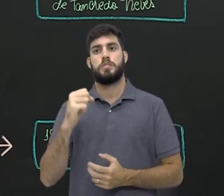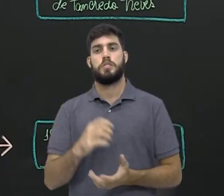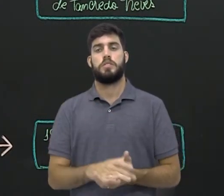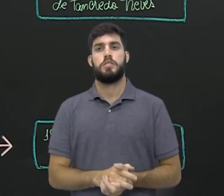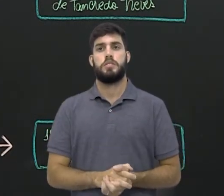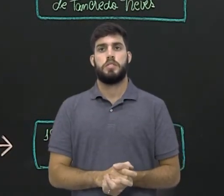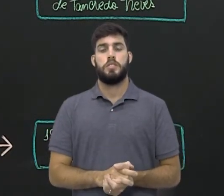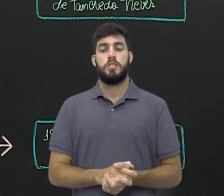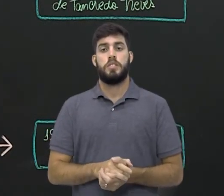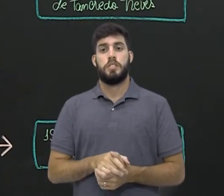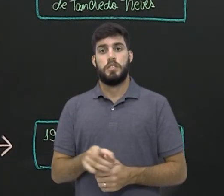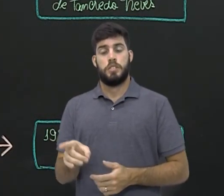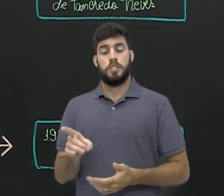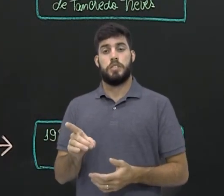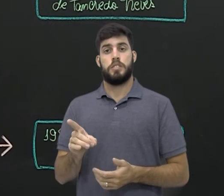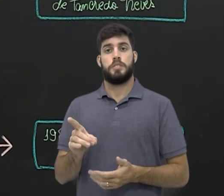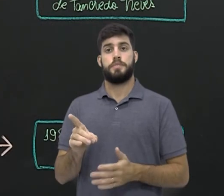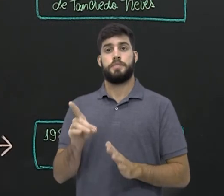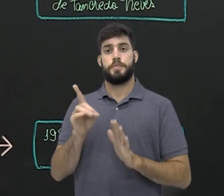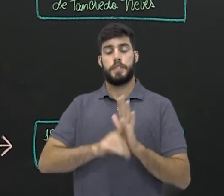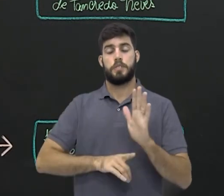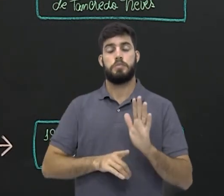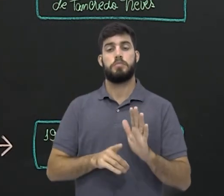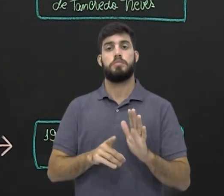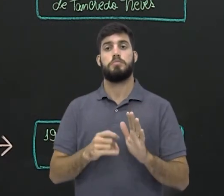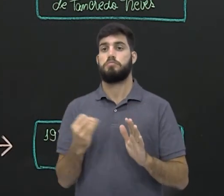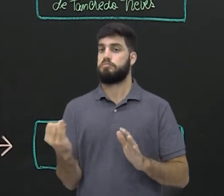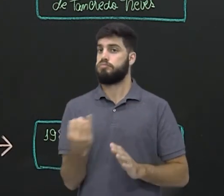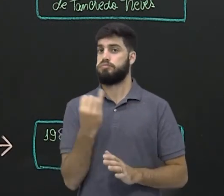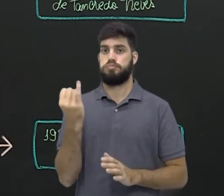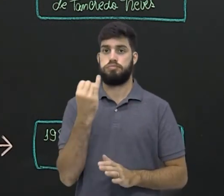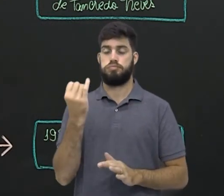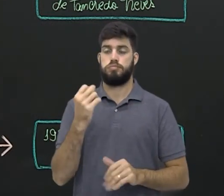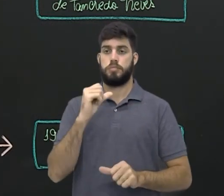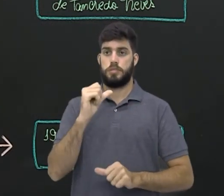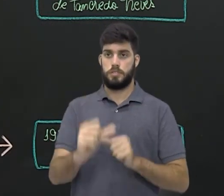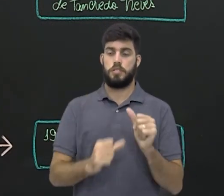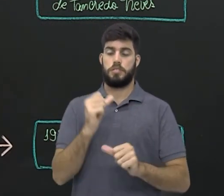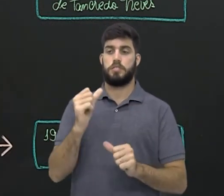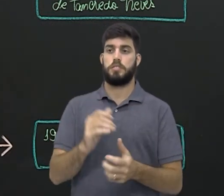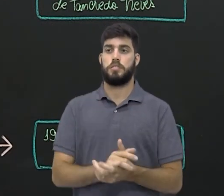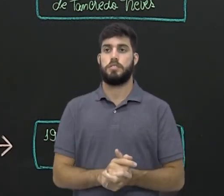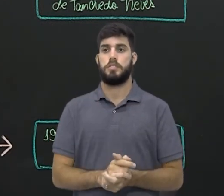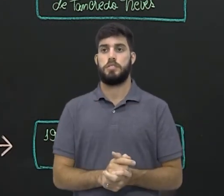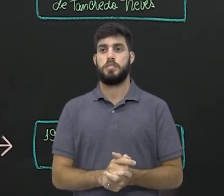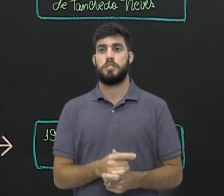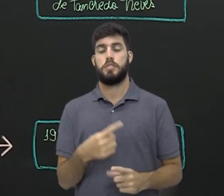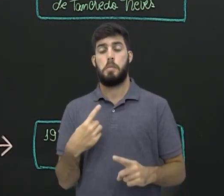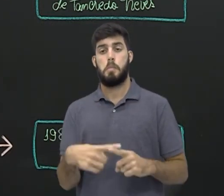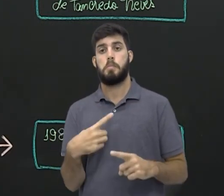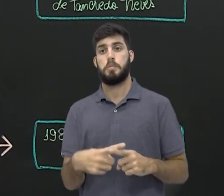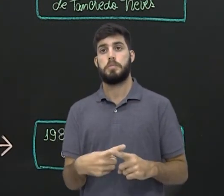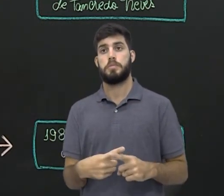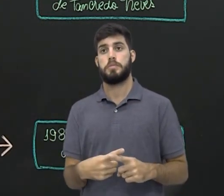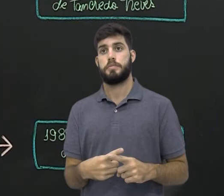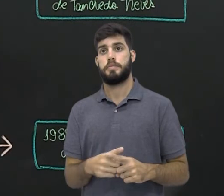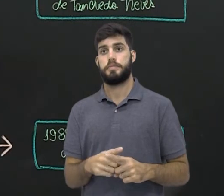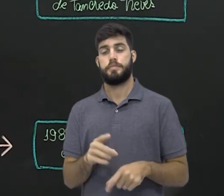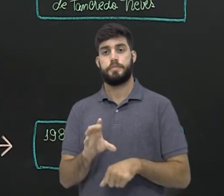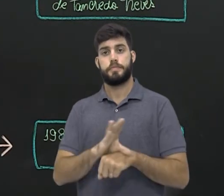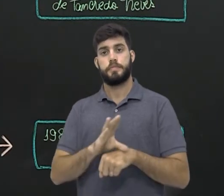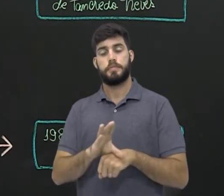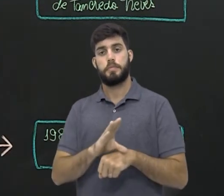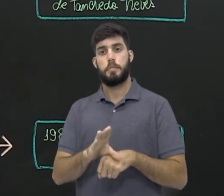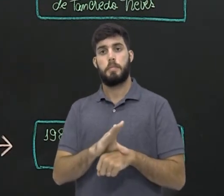1988. Esse é um documento muito importante da transição para a democracia, né? Porque essa Constituição, ela impede